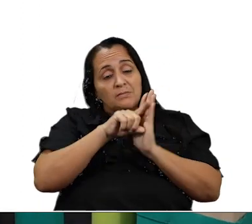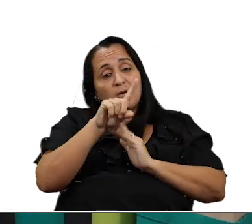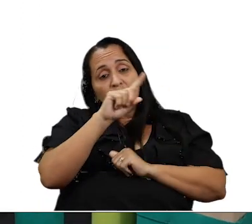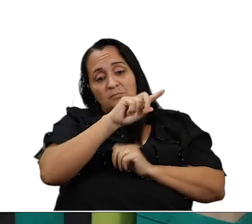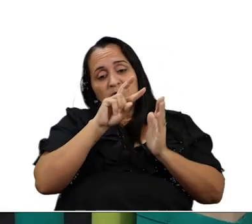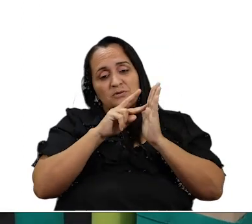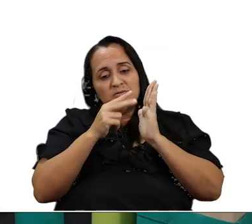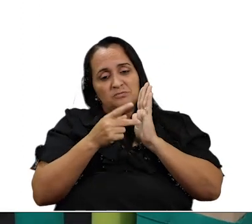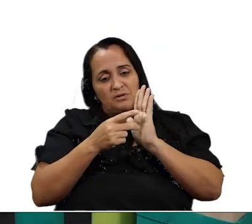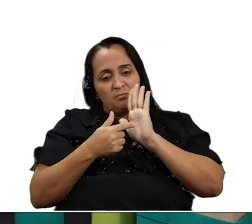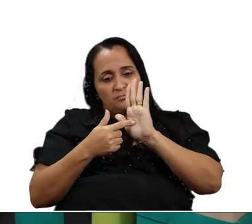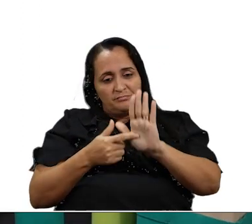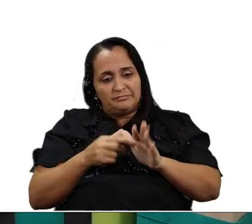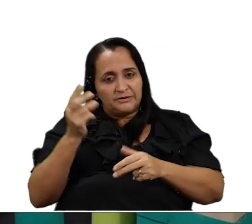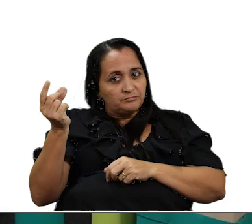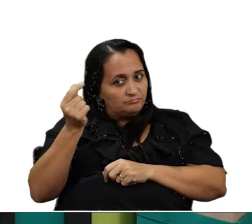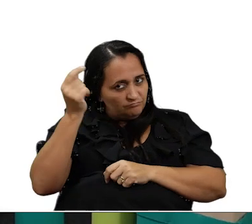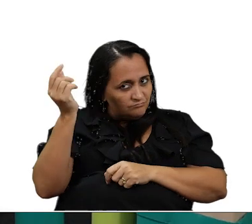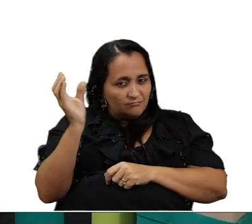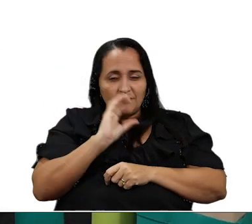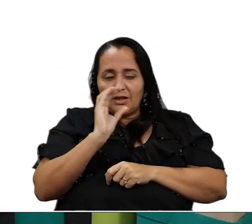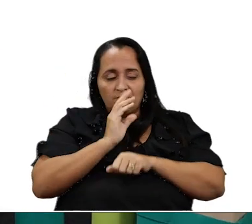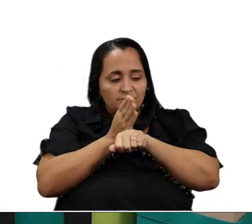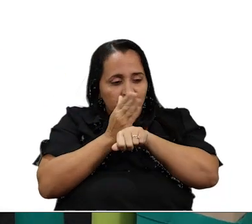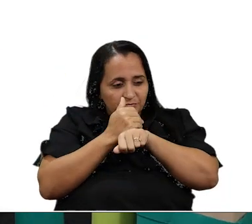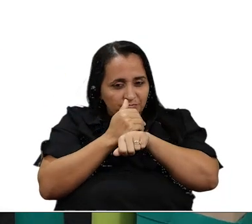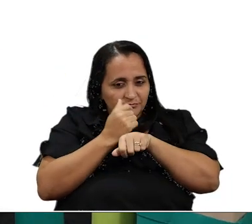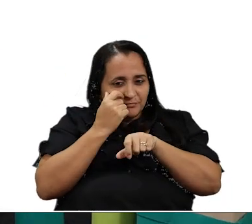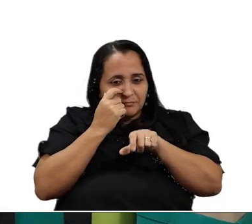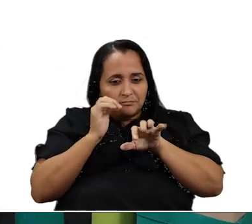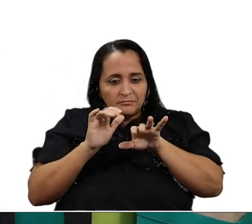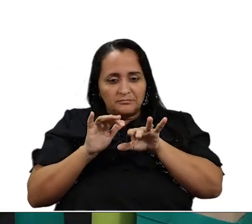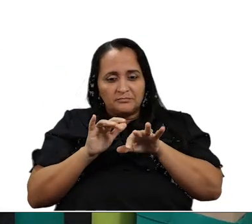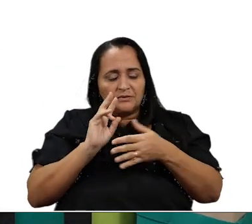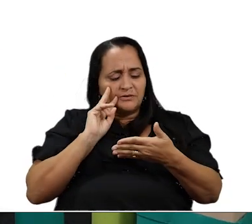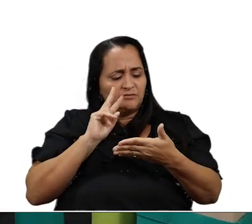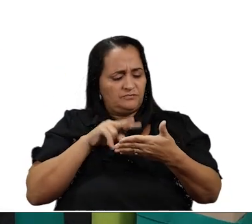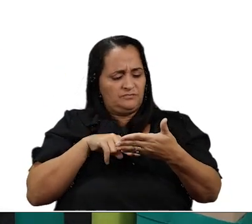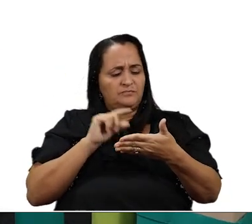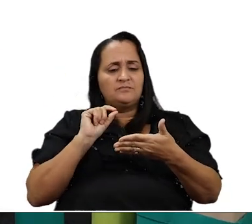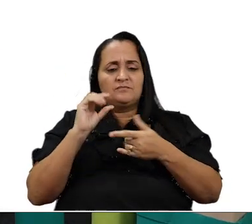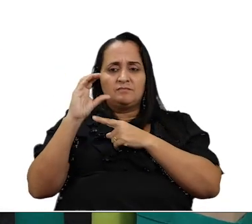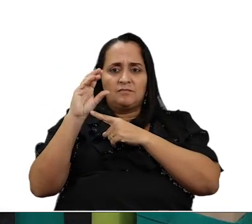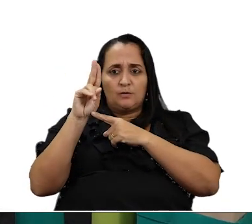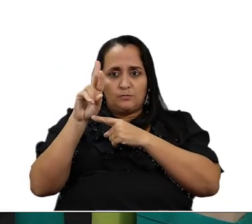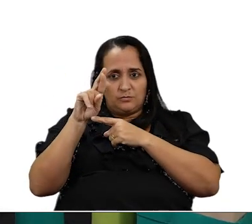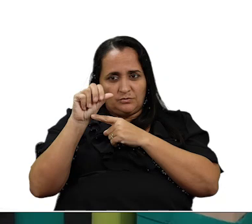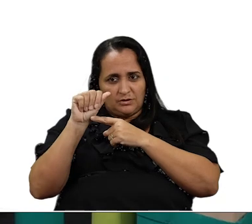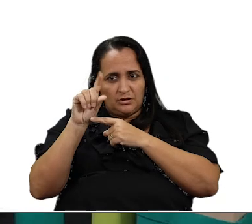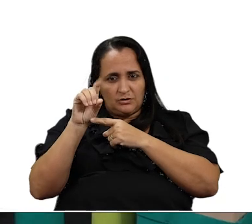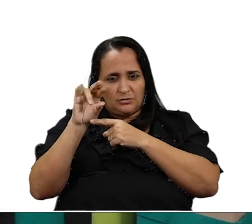Olha aí, eu adiantei, dei logo um enter lá na internet e vi que curadoria significa